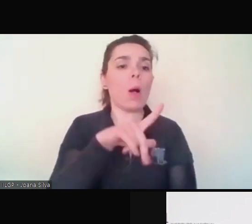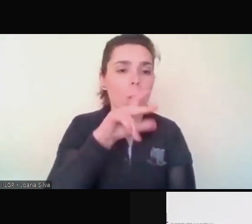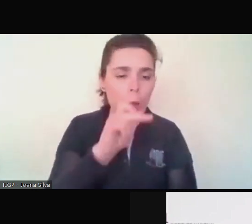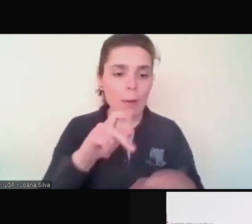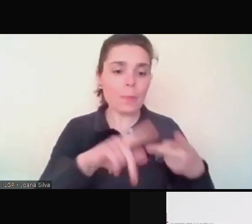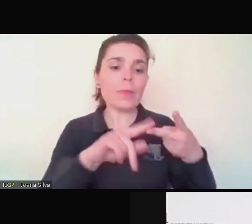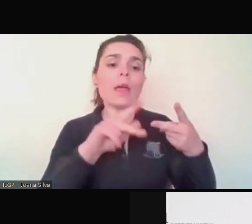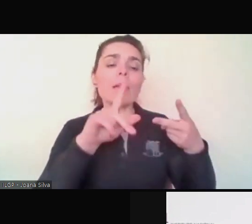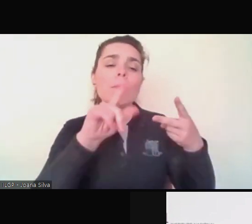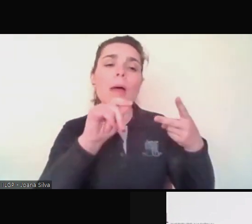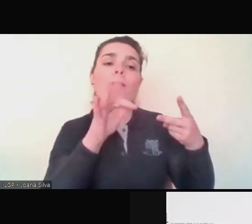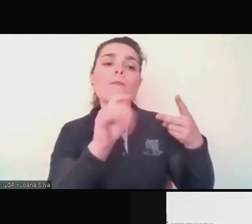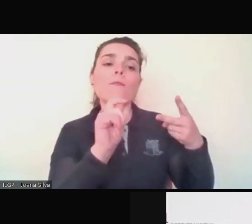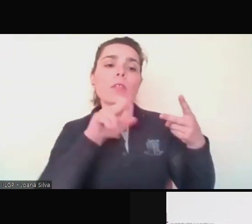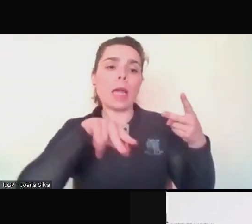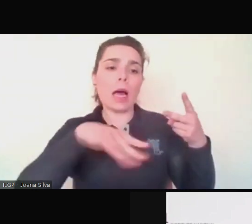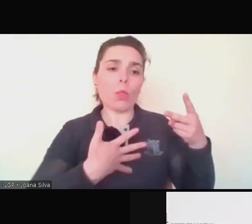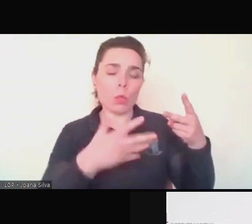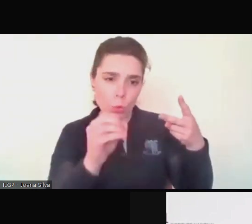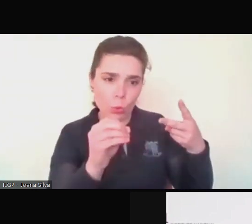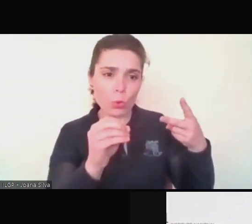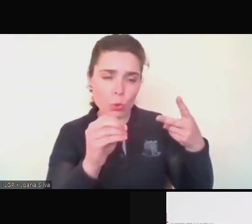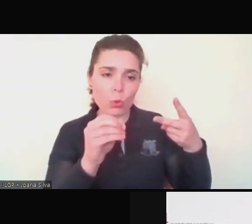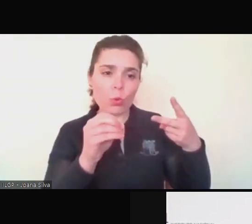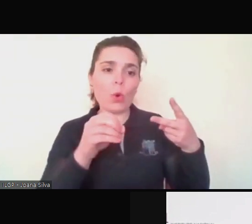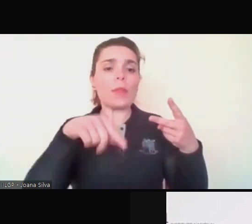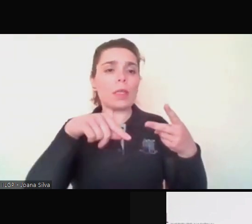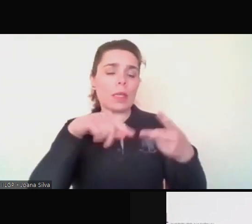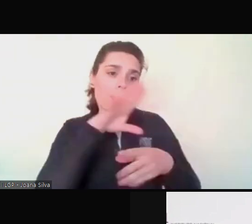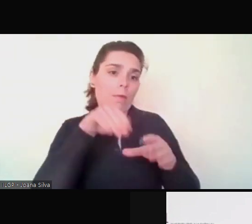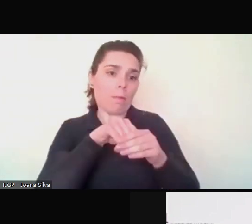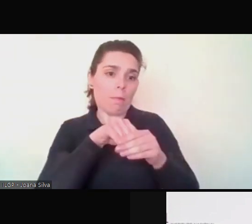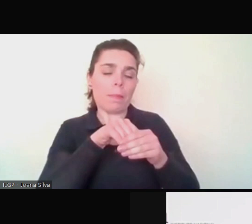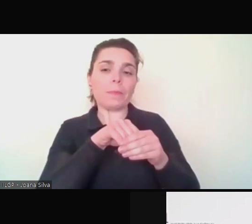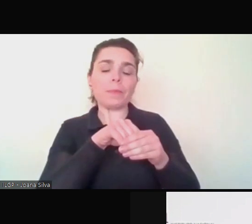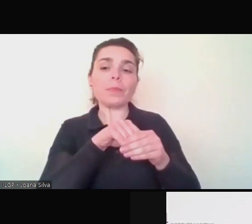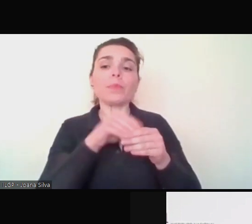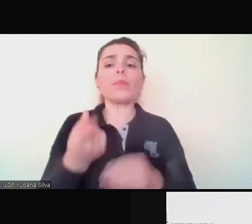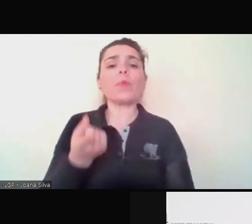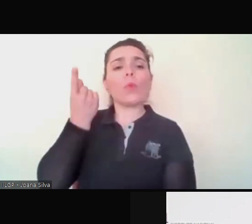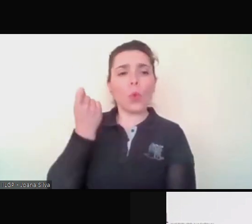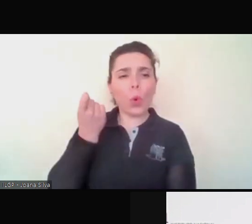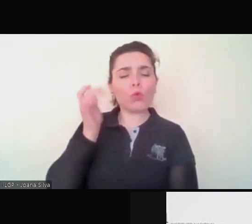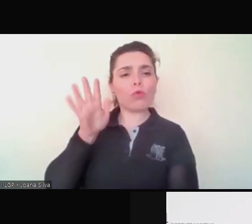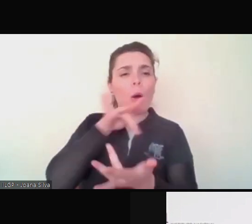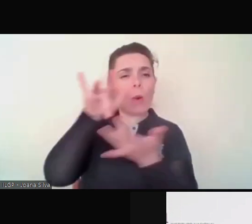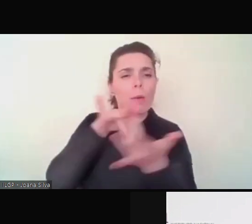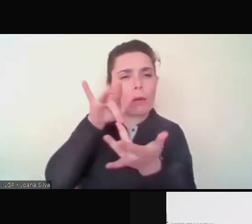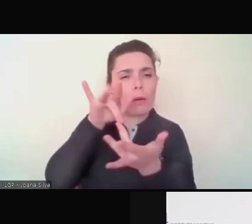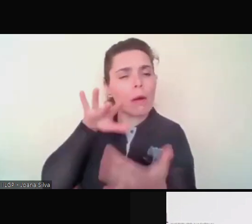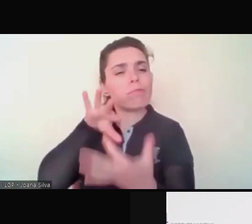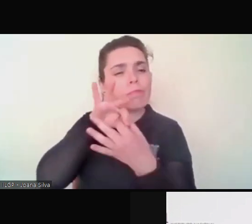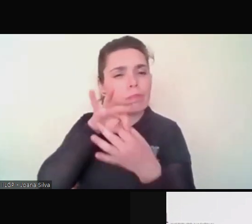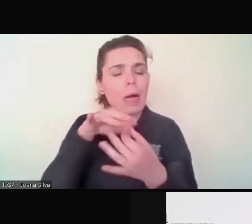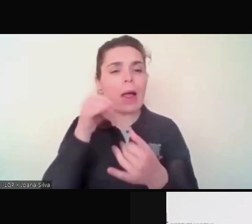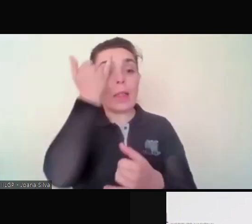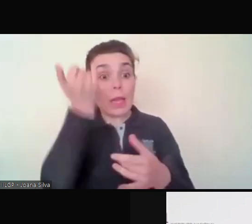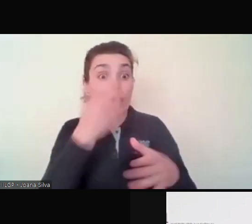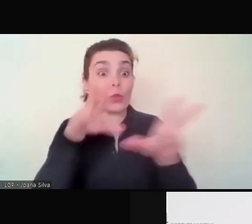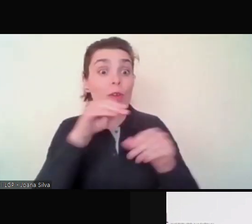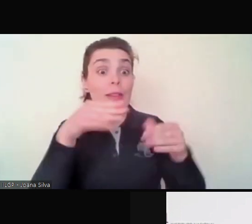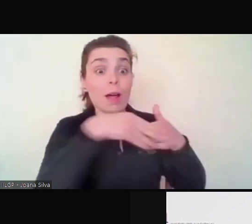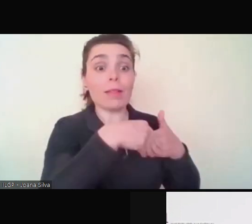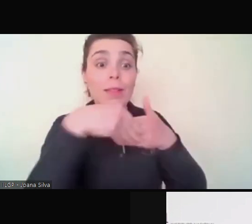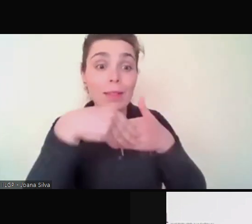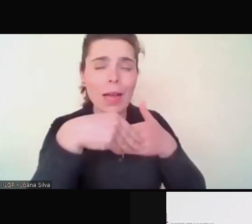Fernando Alfaiate, presidente da Estrutura de Missão para Portugal. Ontem teve lugar o webinar sobre inovação e liderança e na